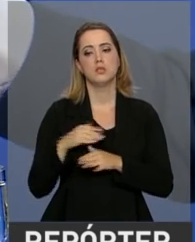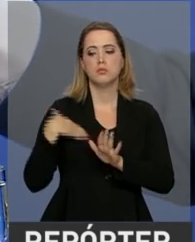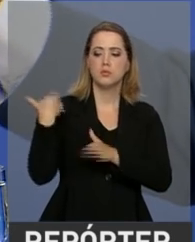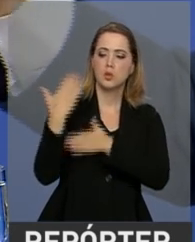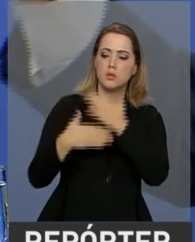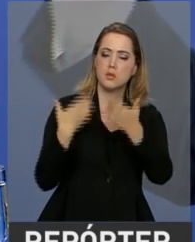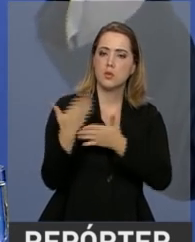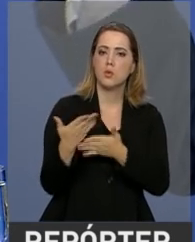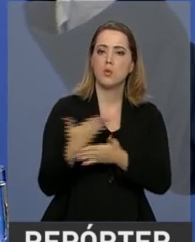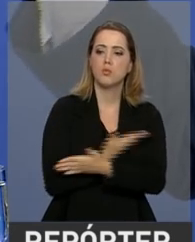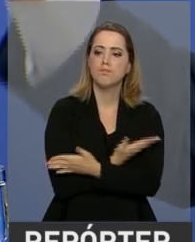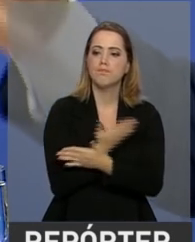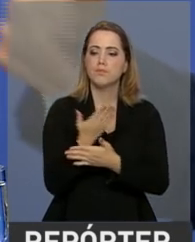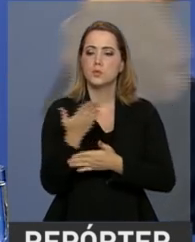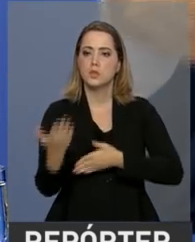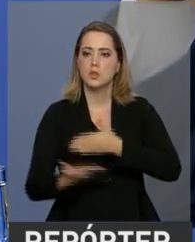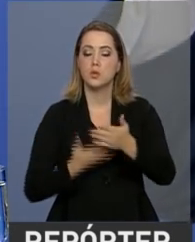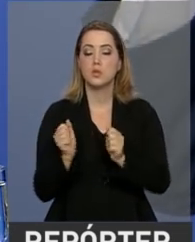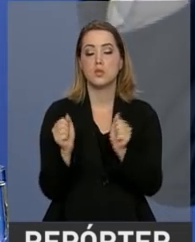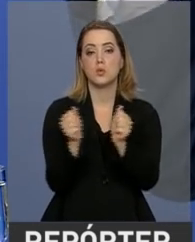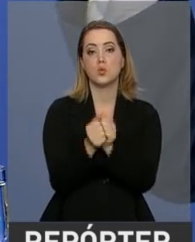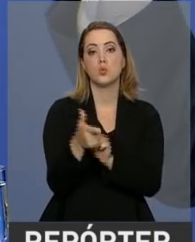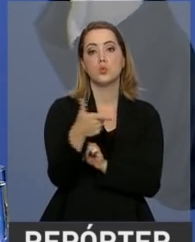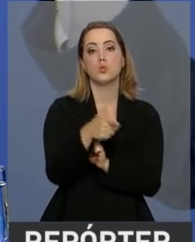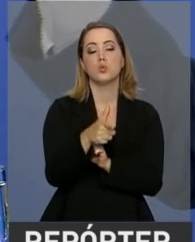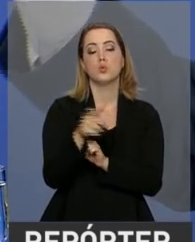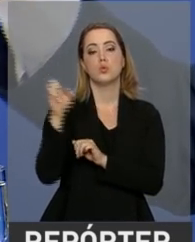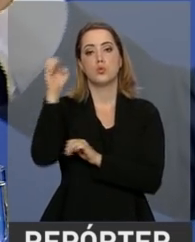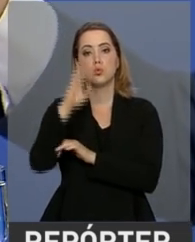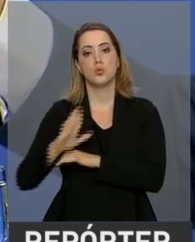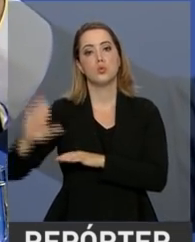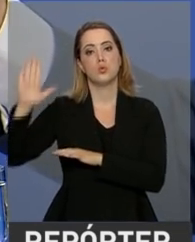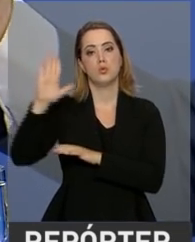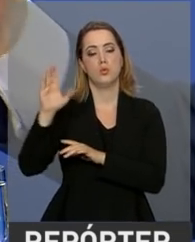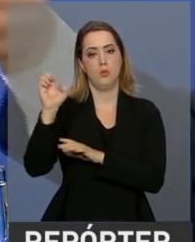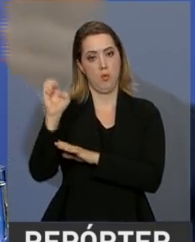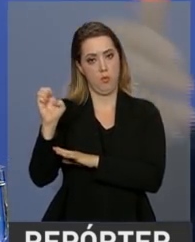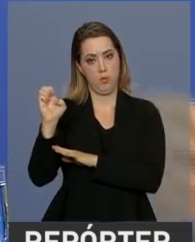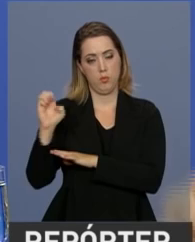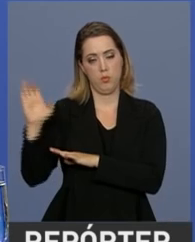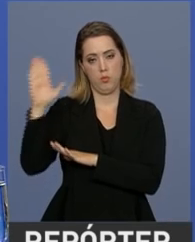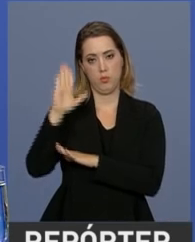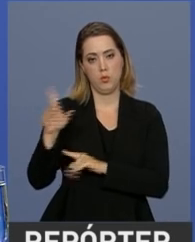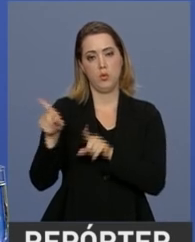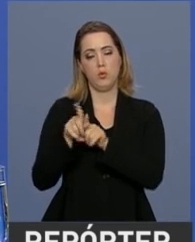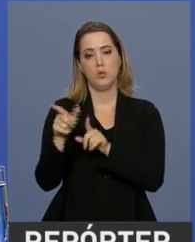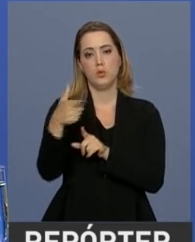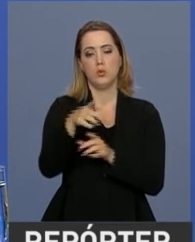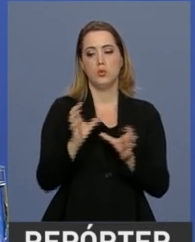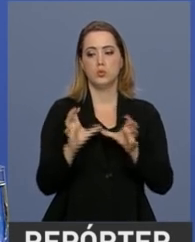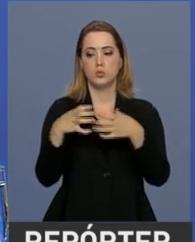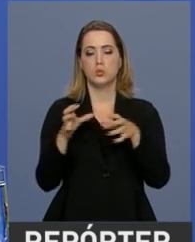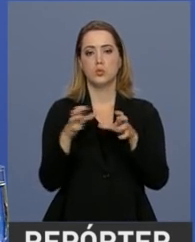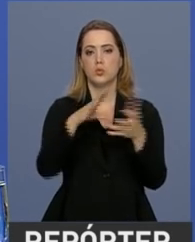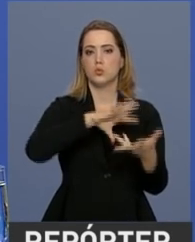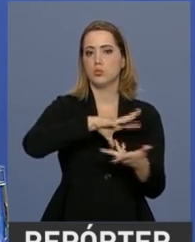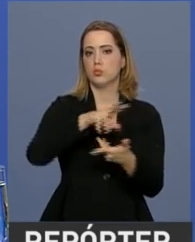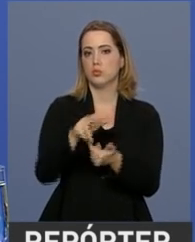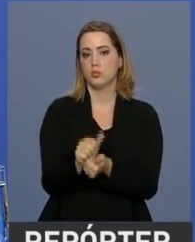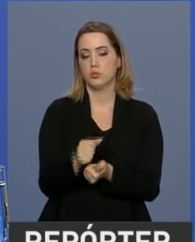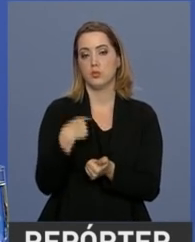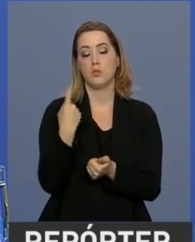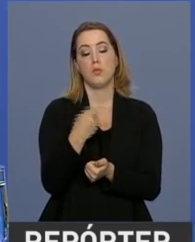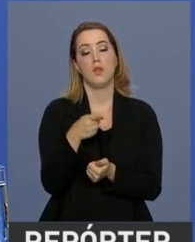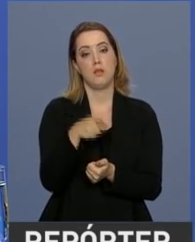negociações para fora com União Europeia, com outras áreas do mundo, mas enfim, mas isto tem uma